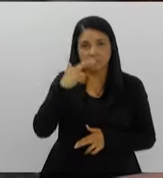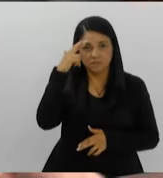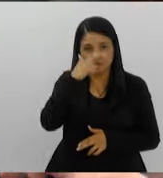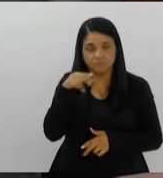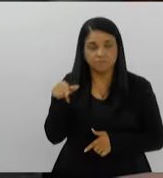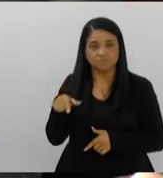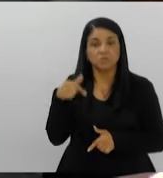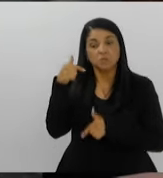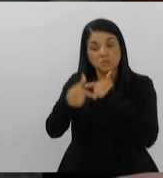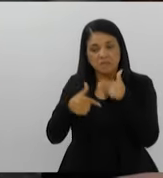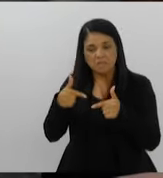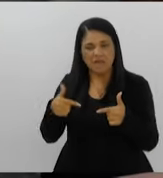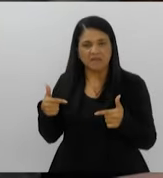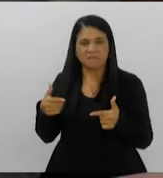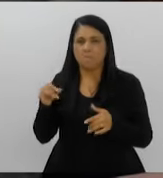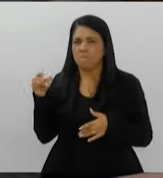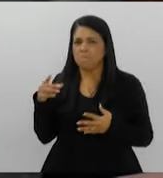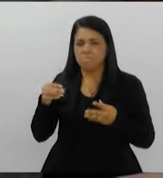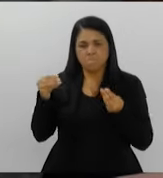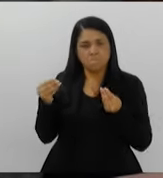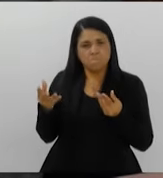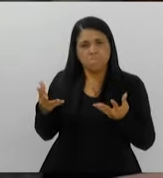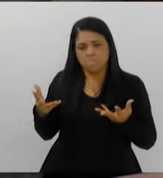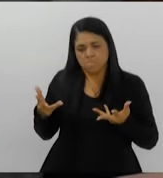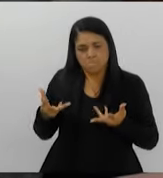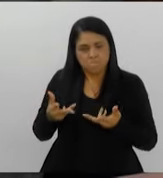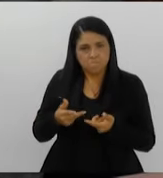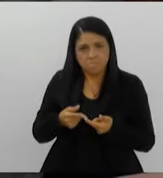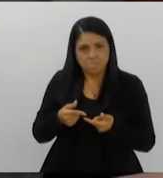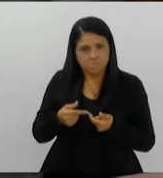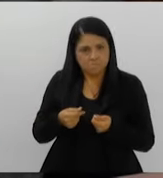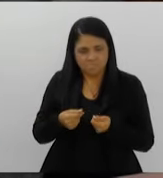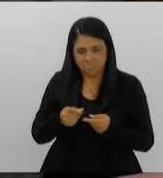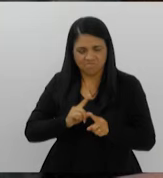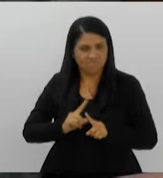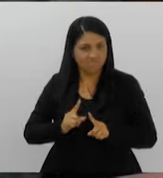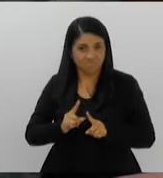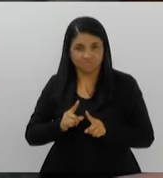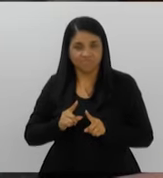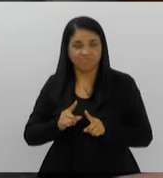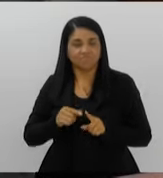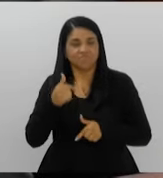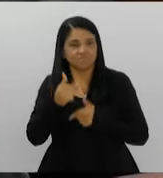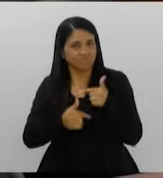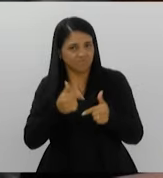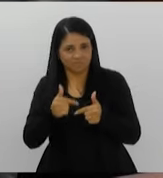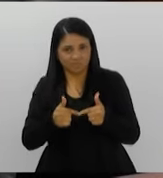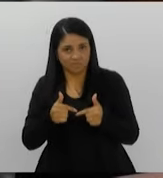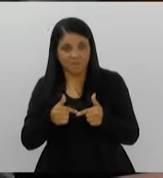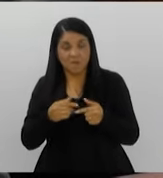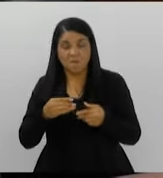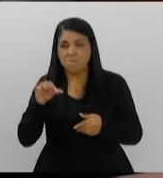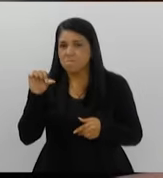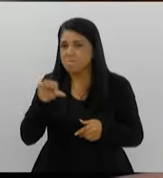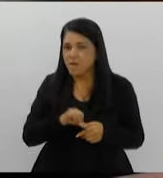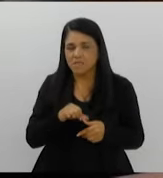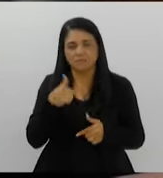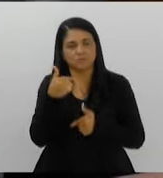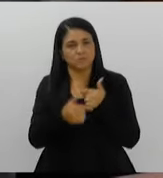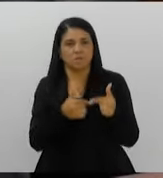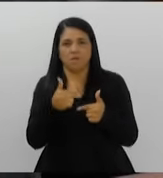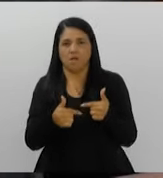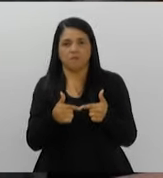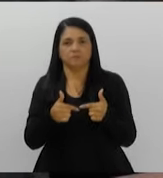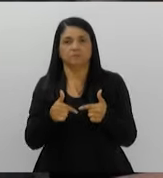péssima qualidade. Nós tivemos um episódio grotesco na ocasião da realização de uma CPI, de uma audiência